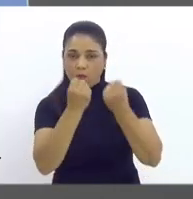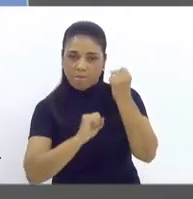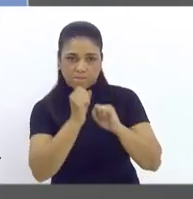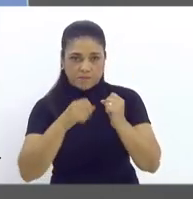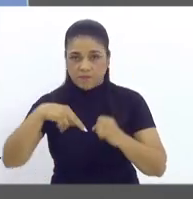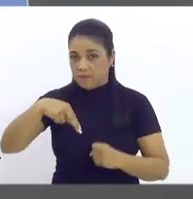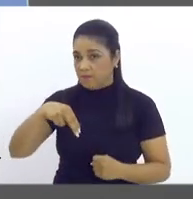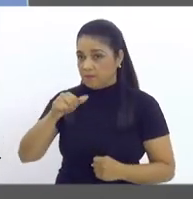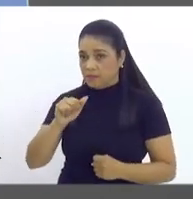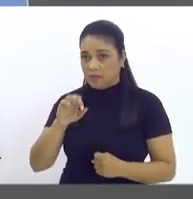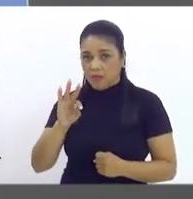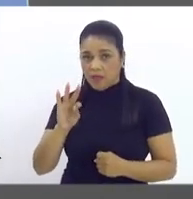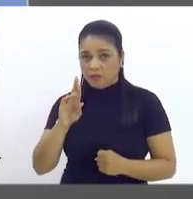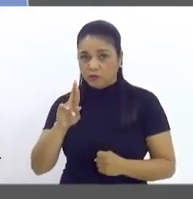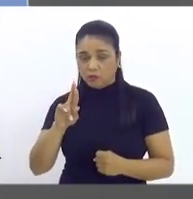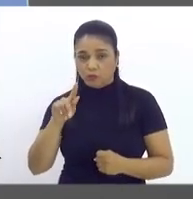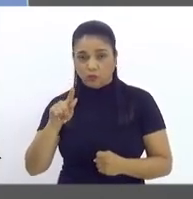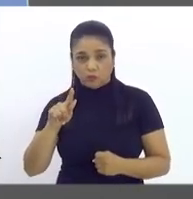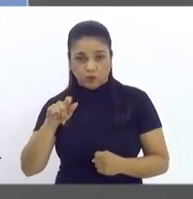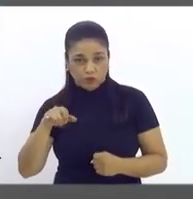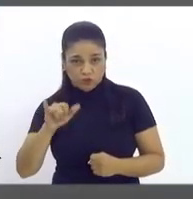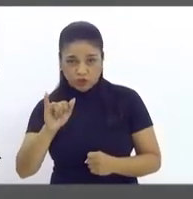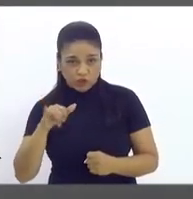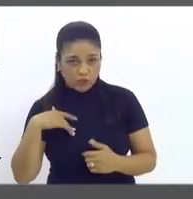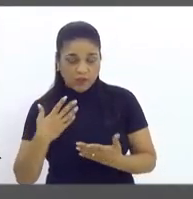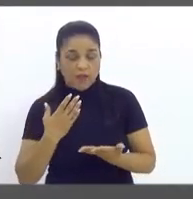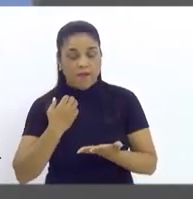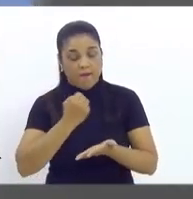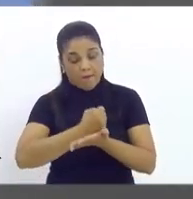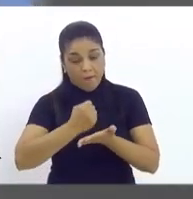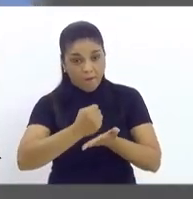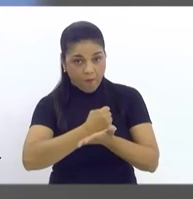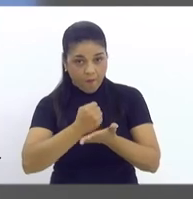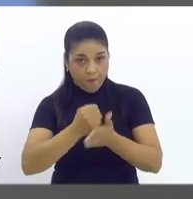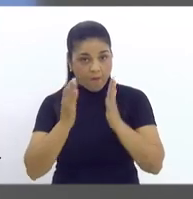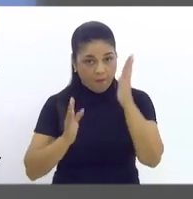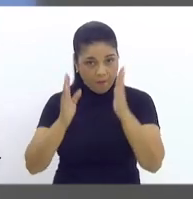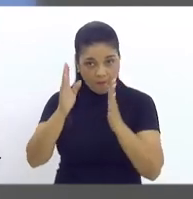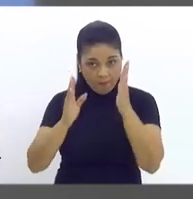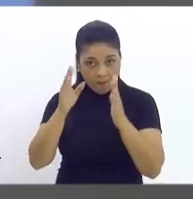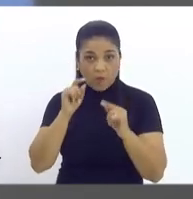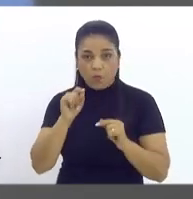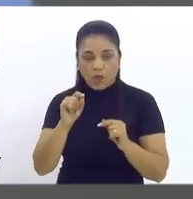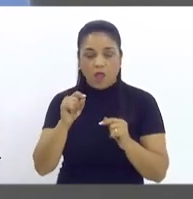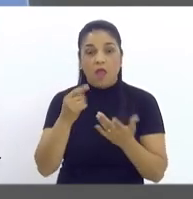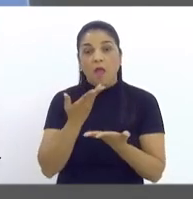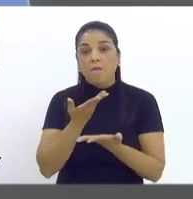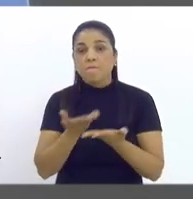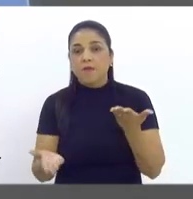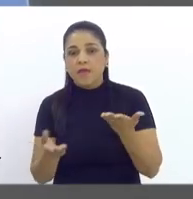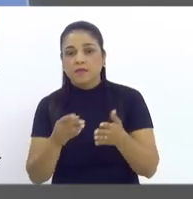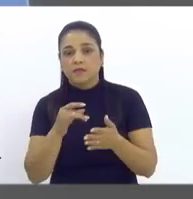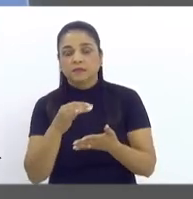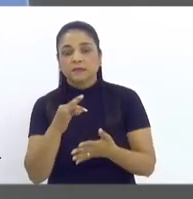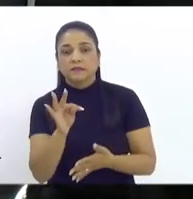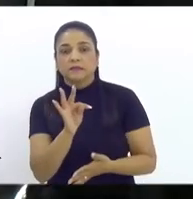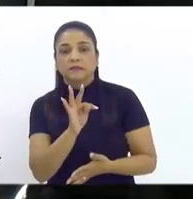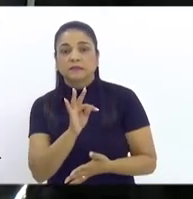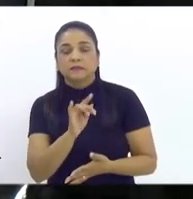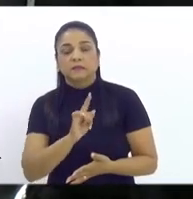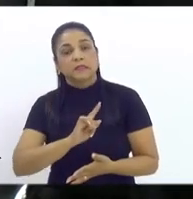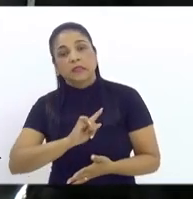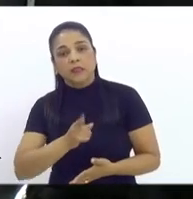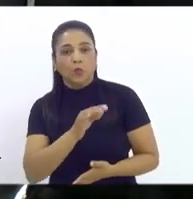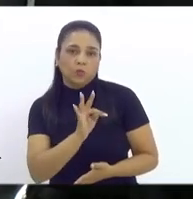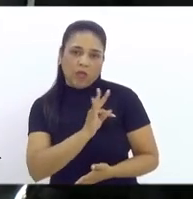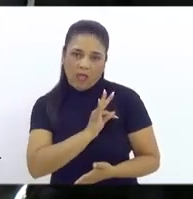uma característica das concessões, né? Que é o controle de perdas não técnicas. Né? Quando a gente fala as perdas não técnicas, esse é